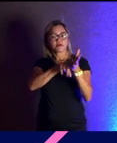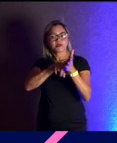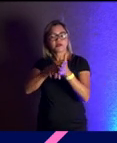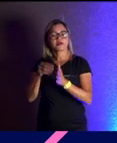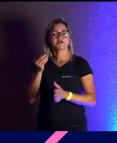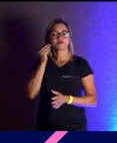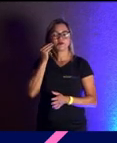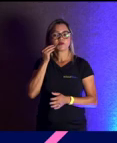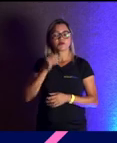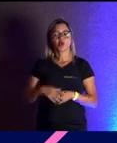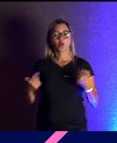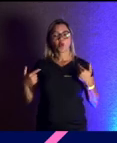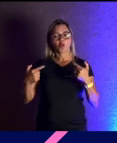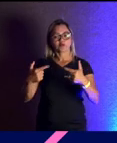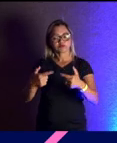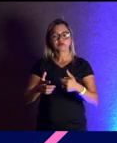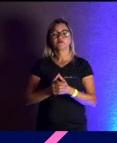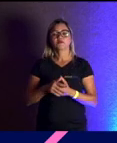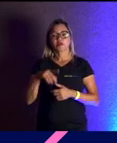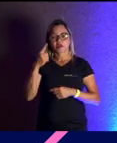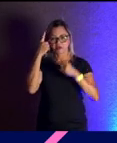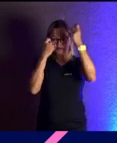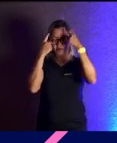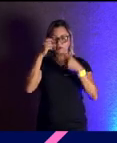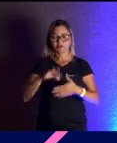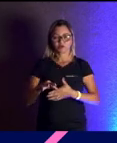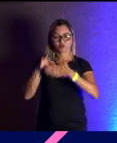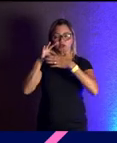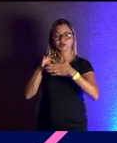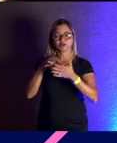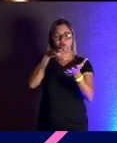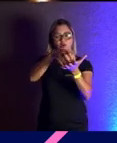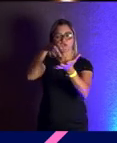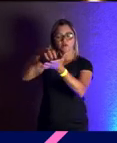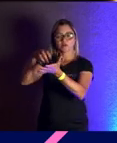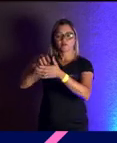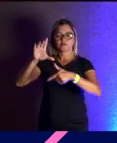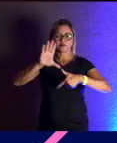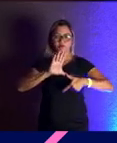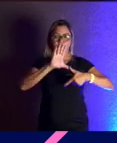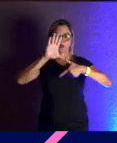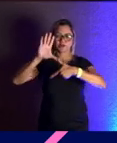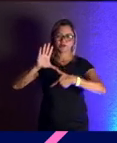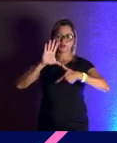projeto jornalístico para investigar a violência contra líderes locais e comunidades da América Latina.